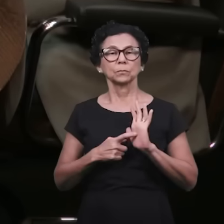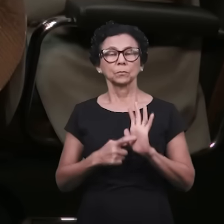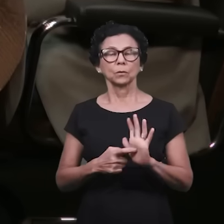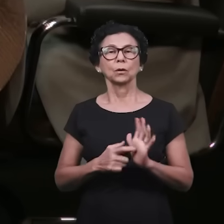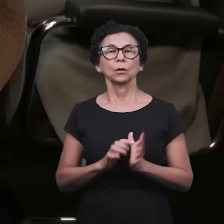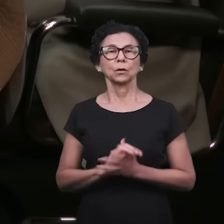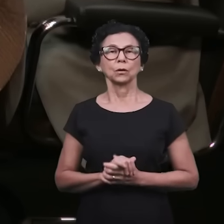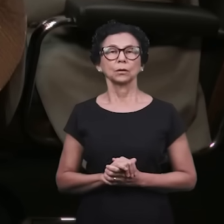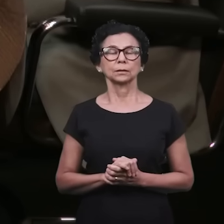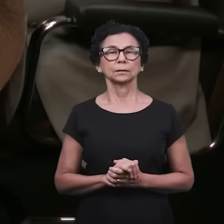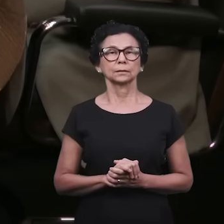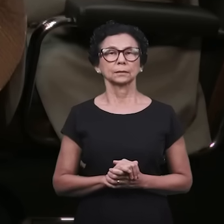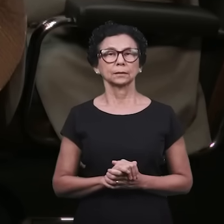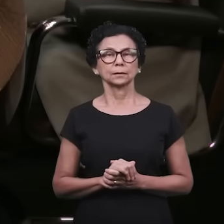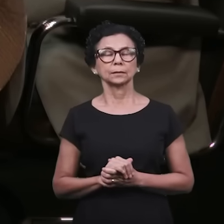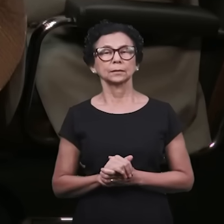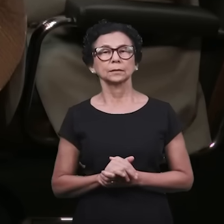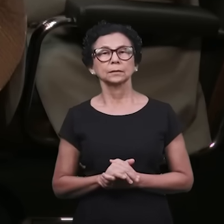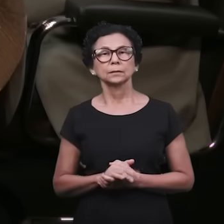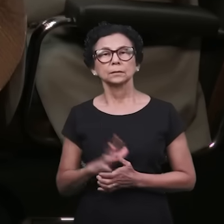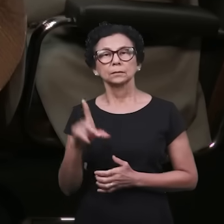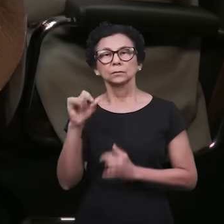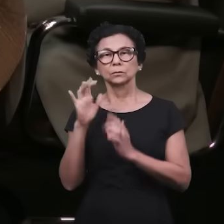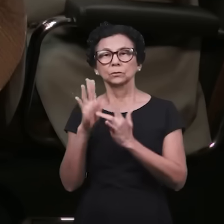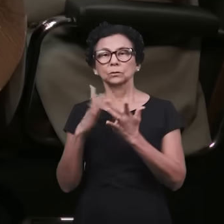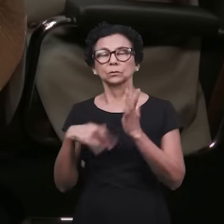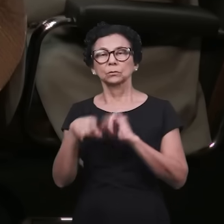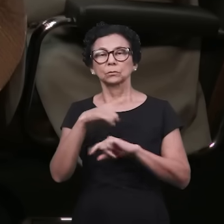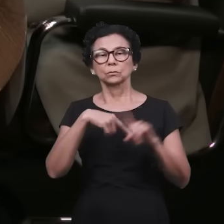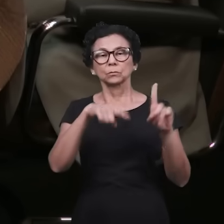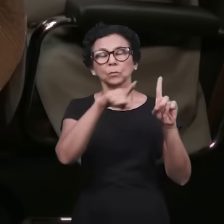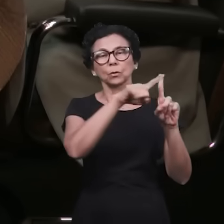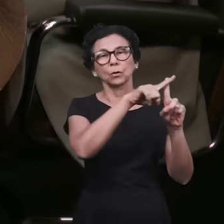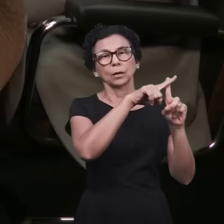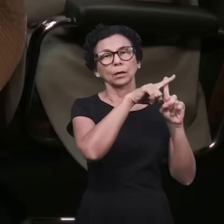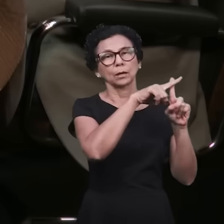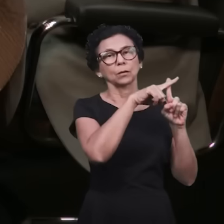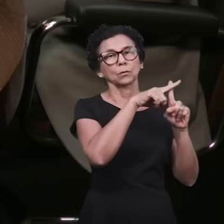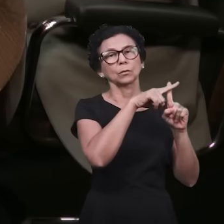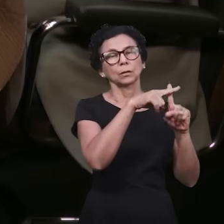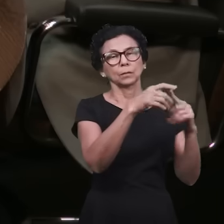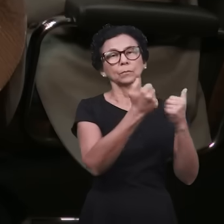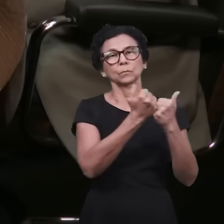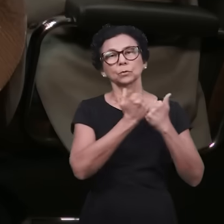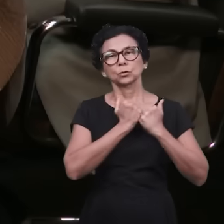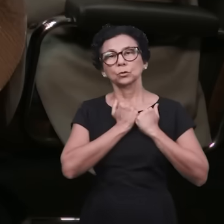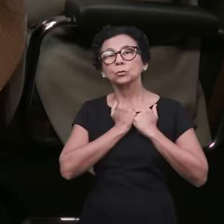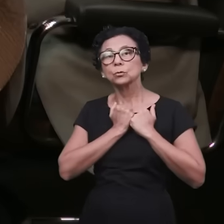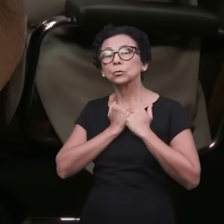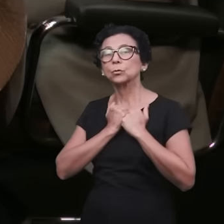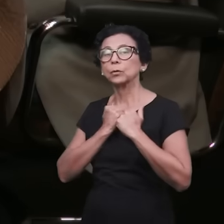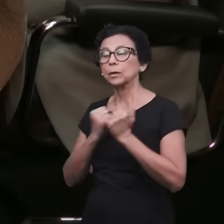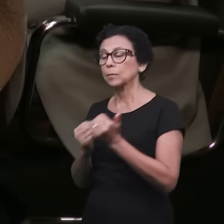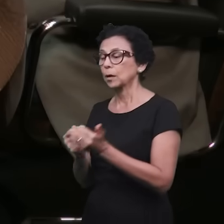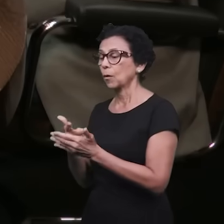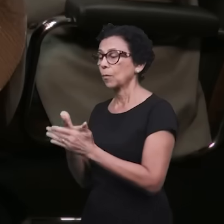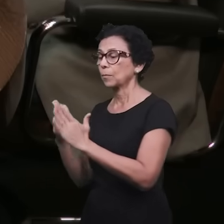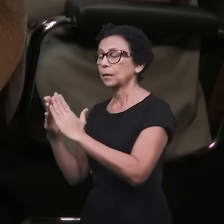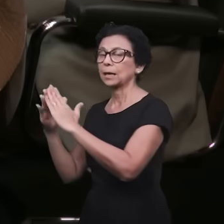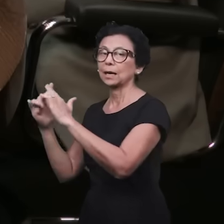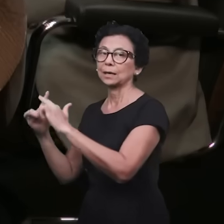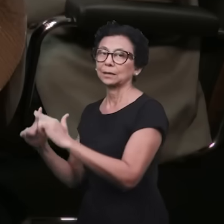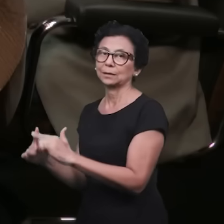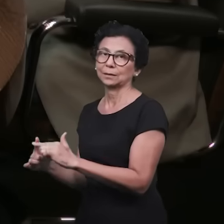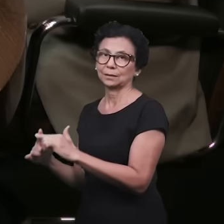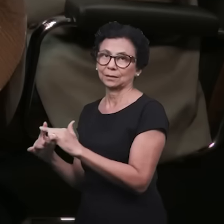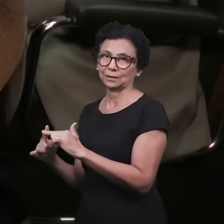ele comprou com o seu próprio sangue, se referindo do Senhor Jesus. O rebanho, ele não pertence a ovelha